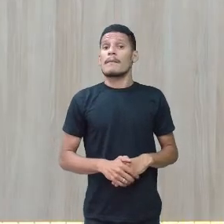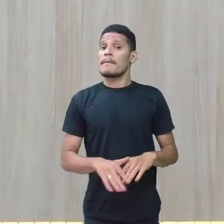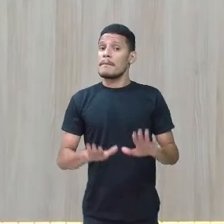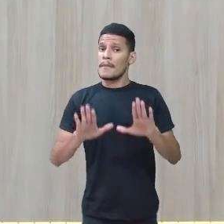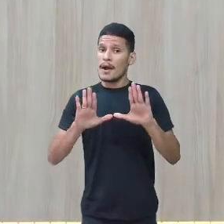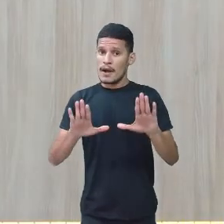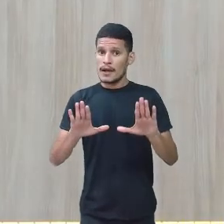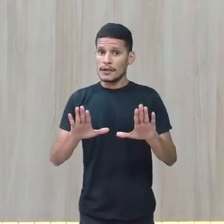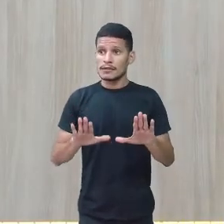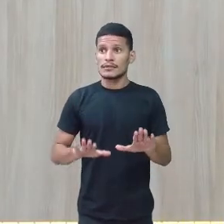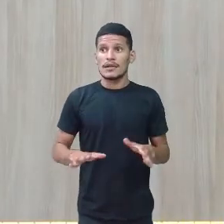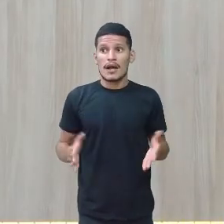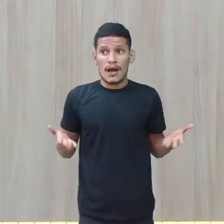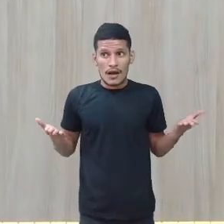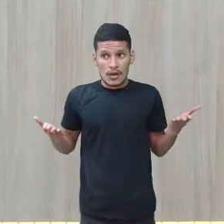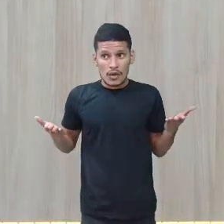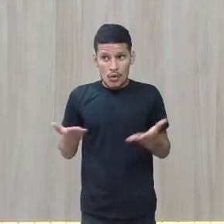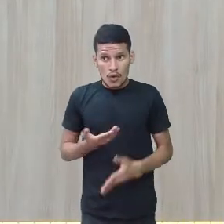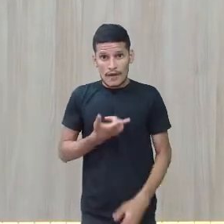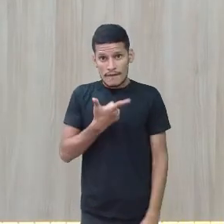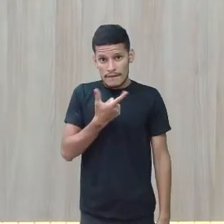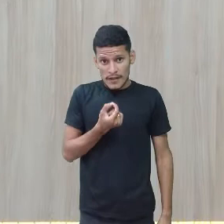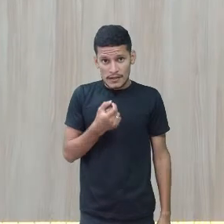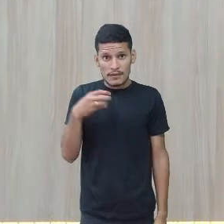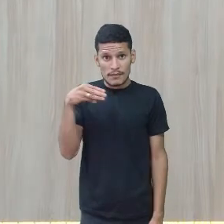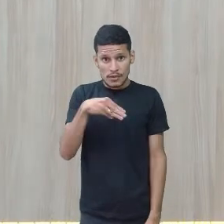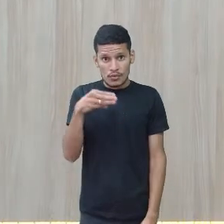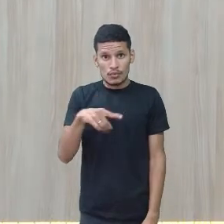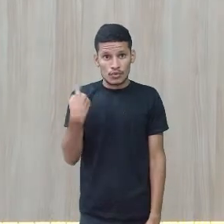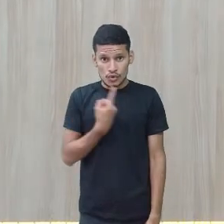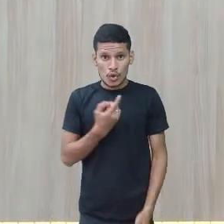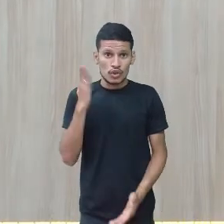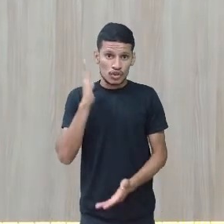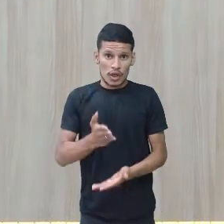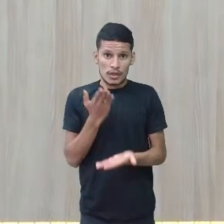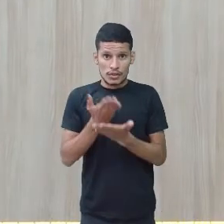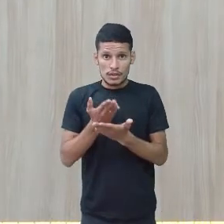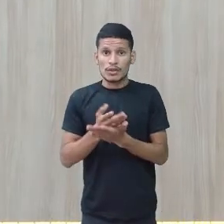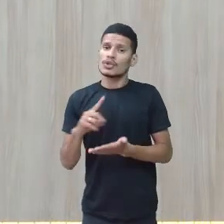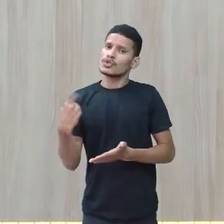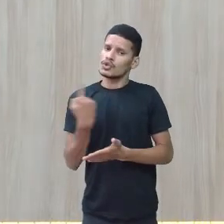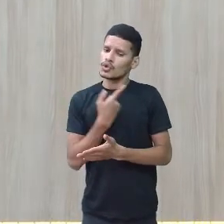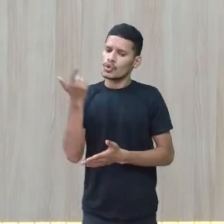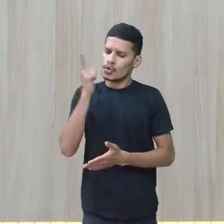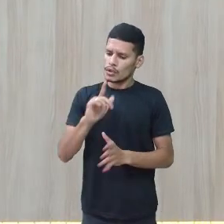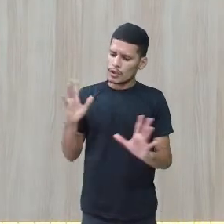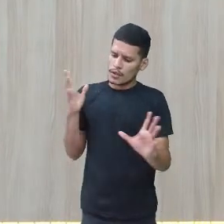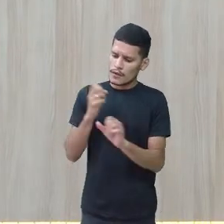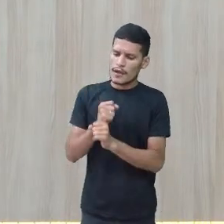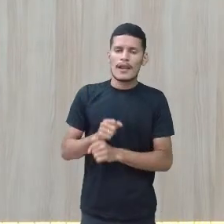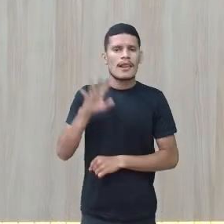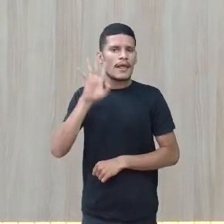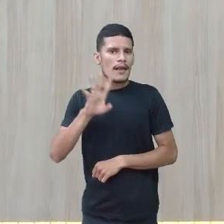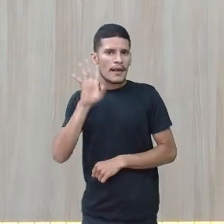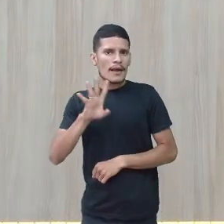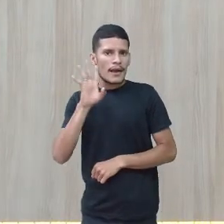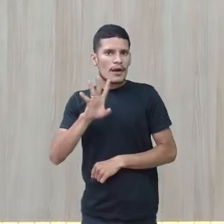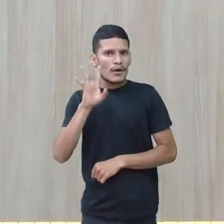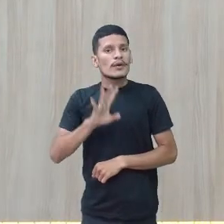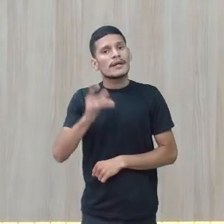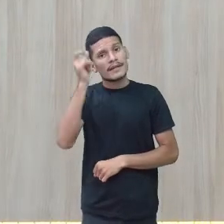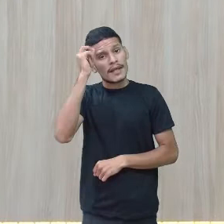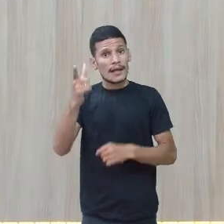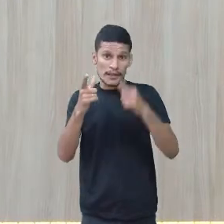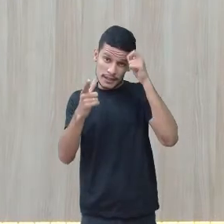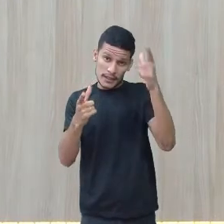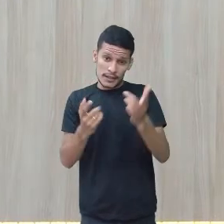Então, em 20 minutos, 22 minutos que está ali para mim, a gente conseguiu fazer uma revisão massa sobre essas ideias